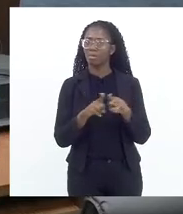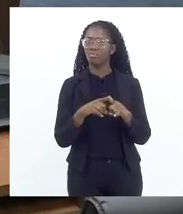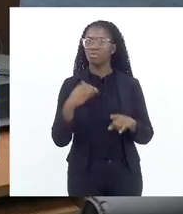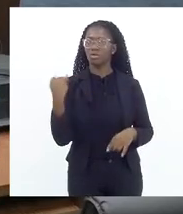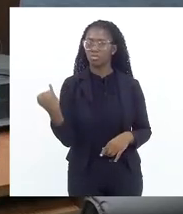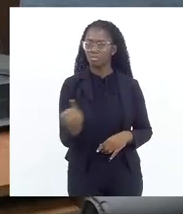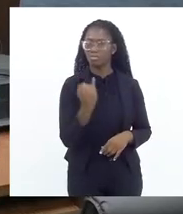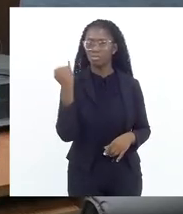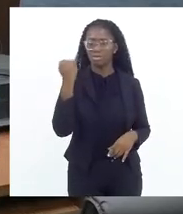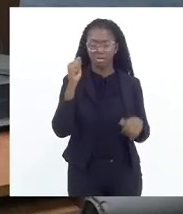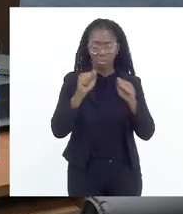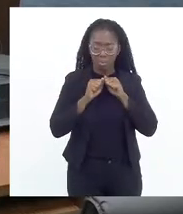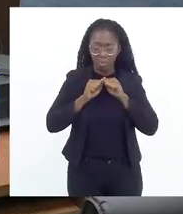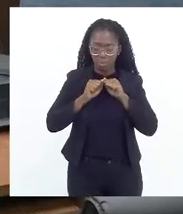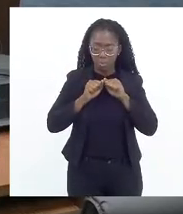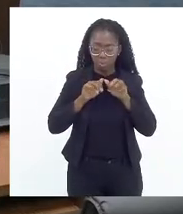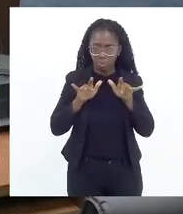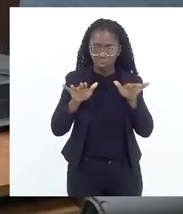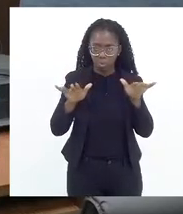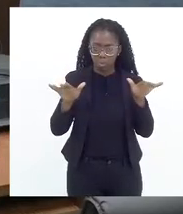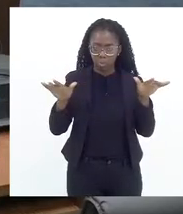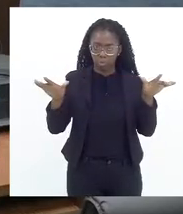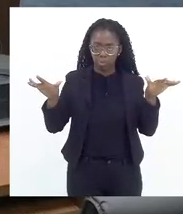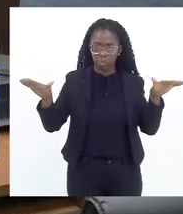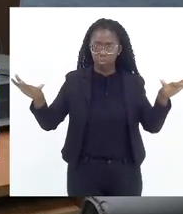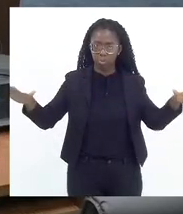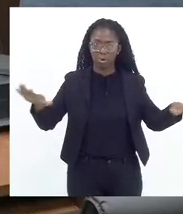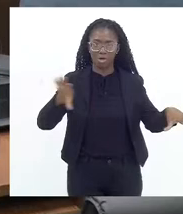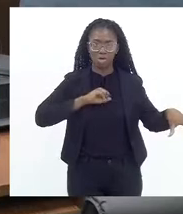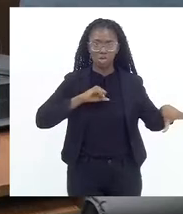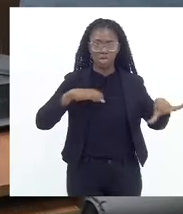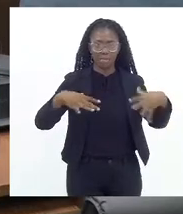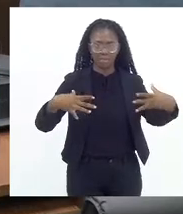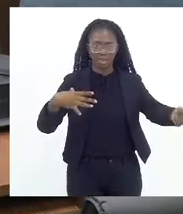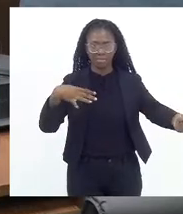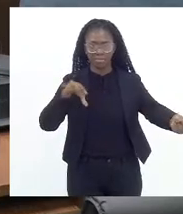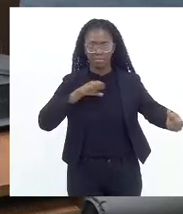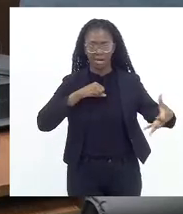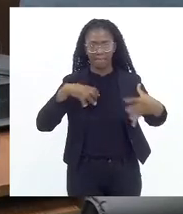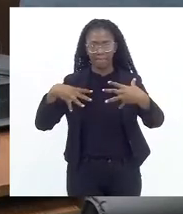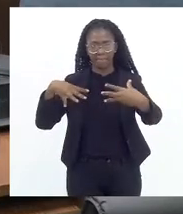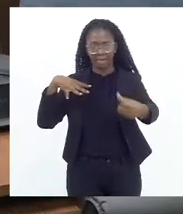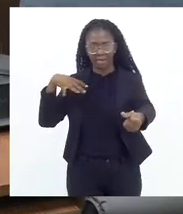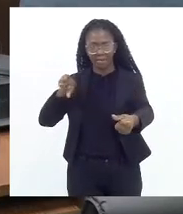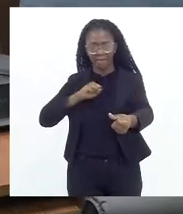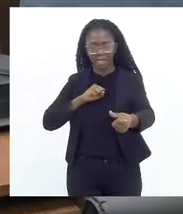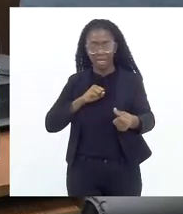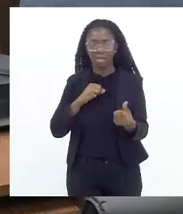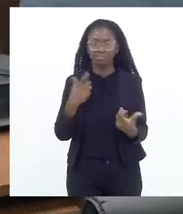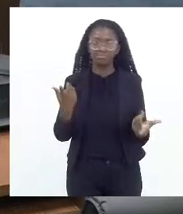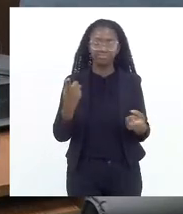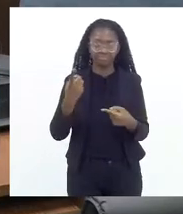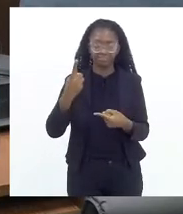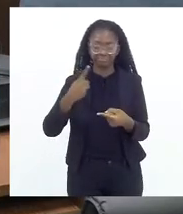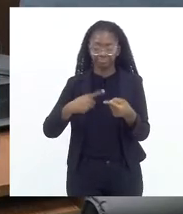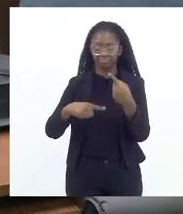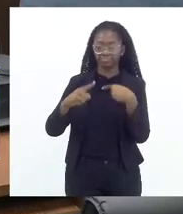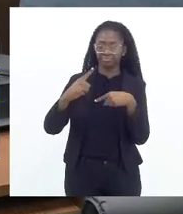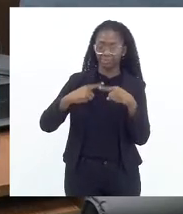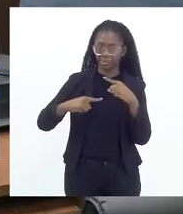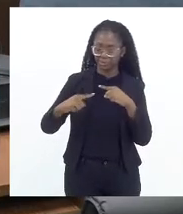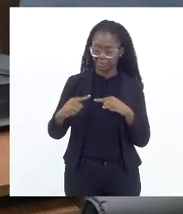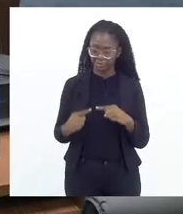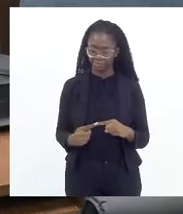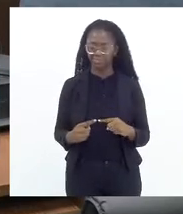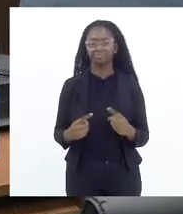fundamental para disseminar um processo de contaminação e fazer com que se revertesse a